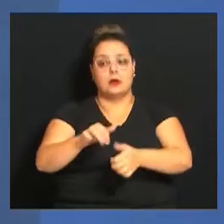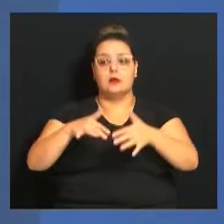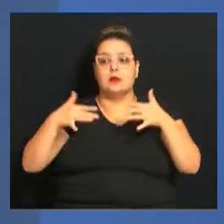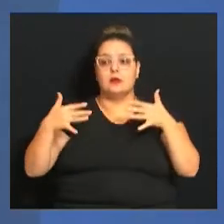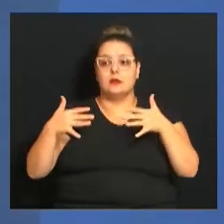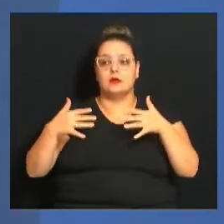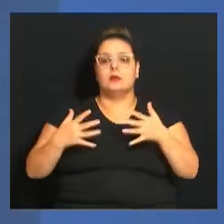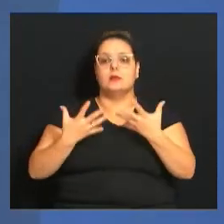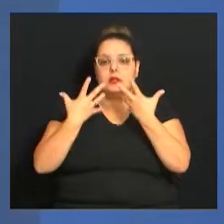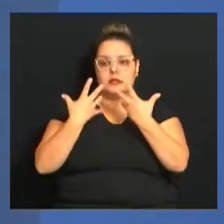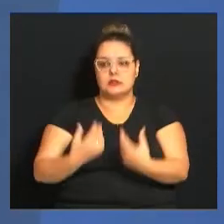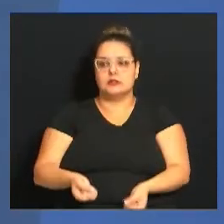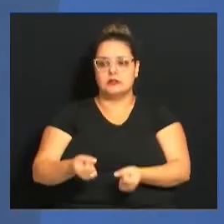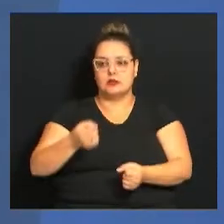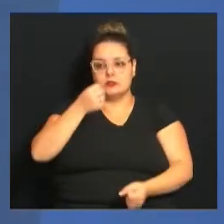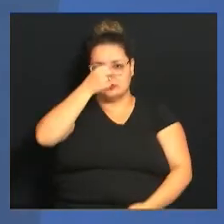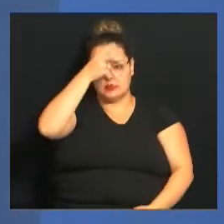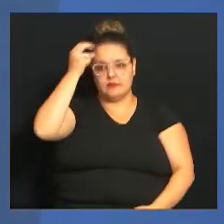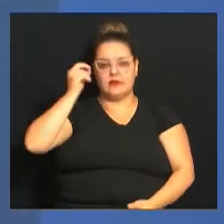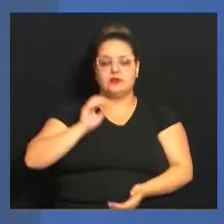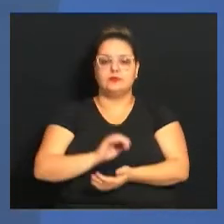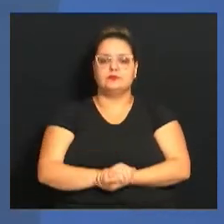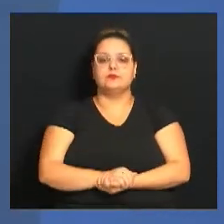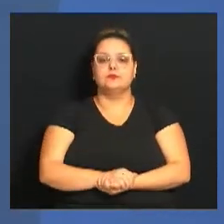sanção do prefeito.